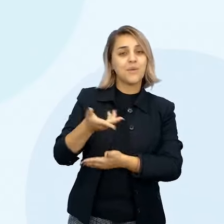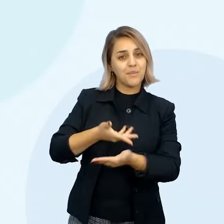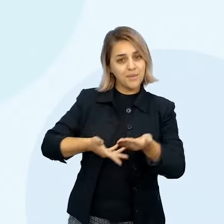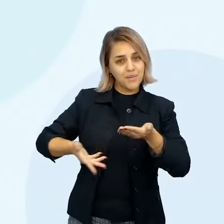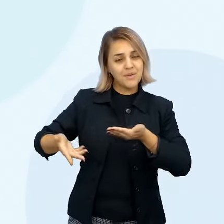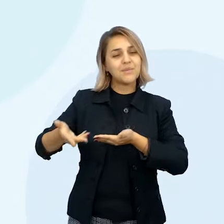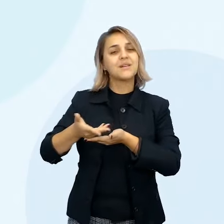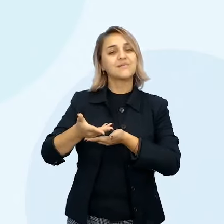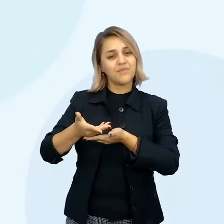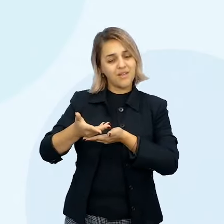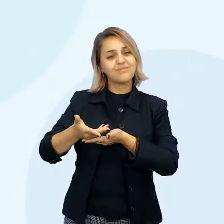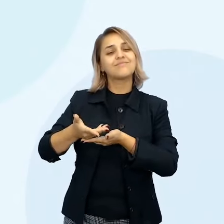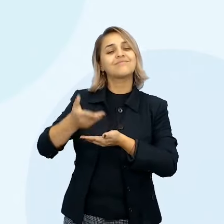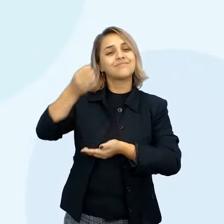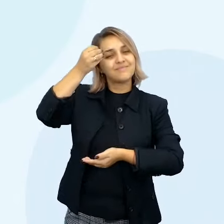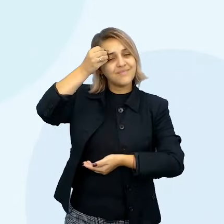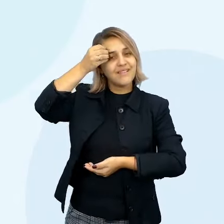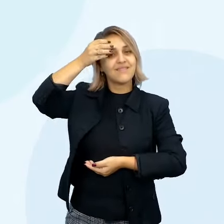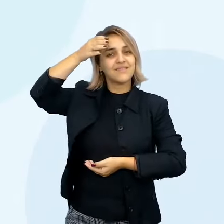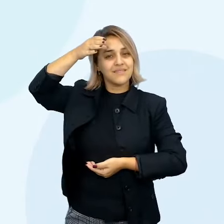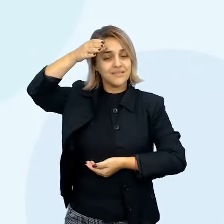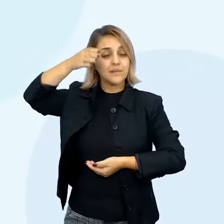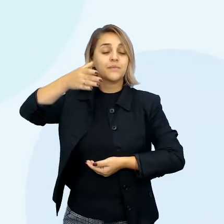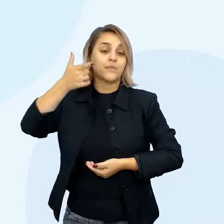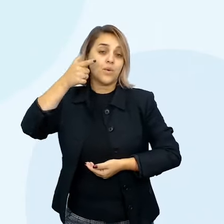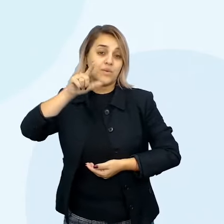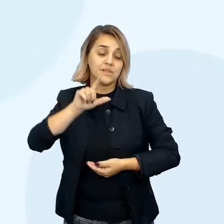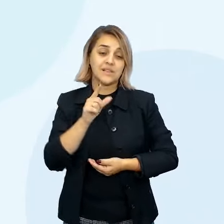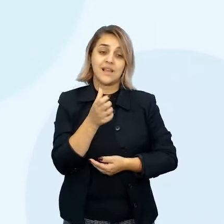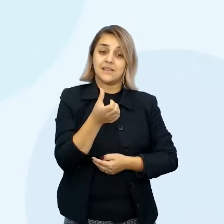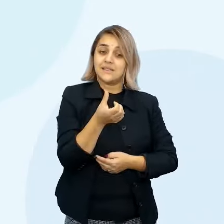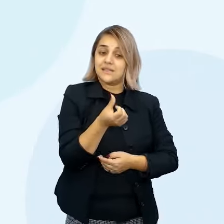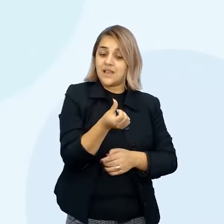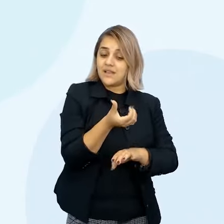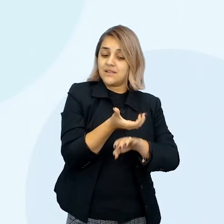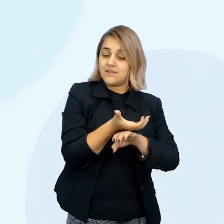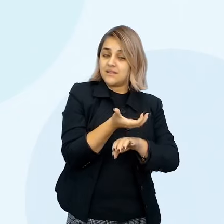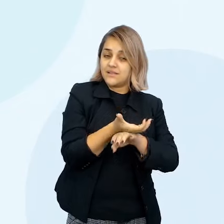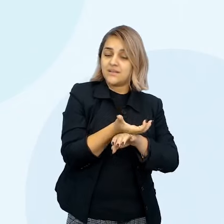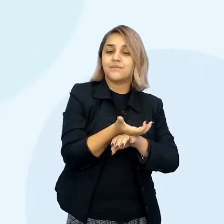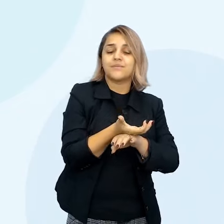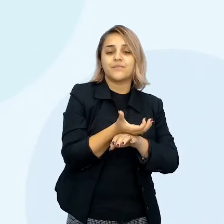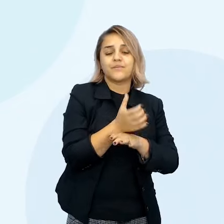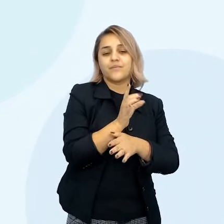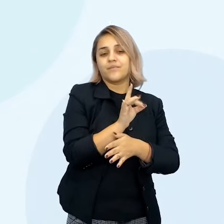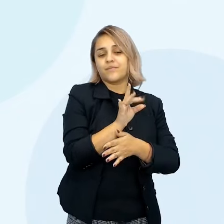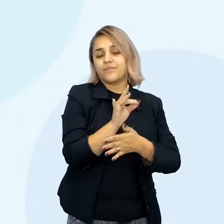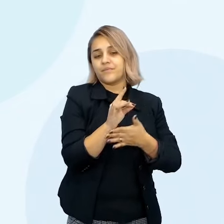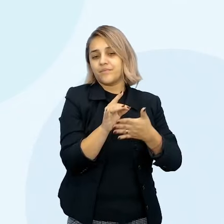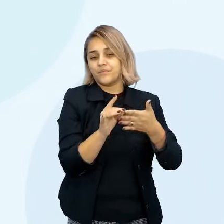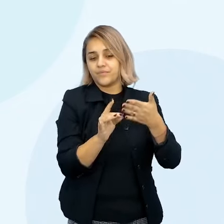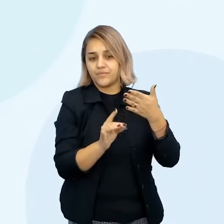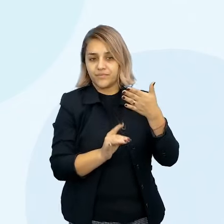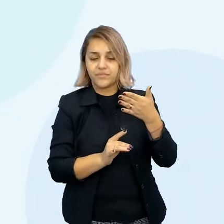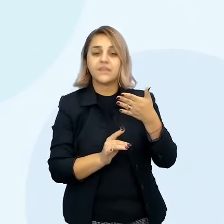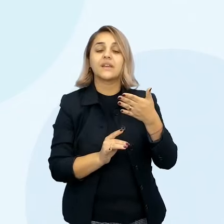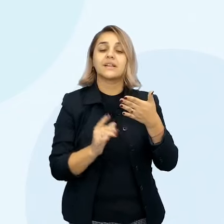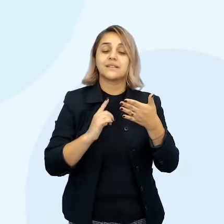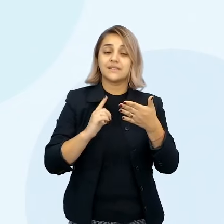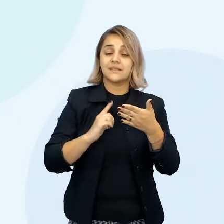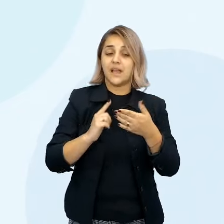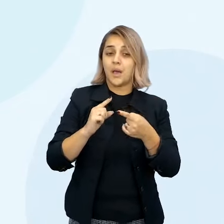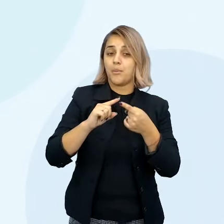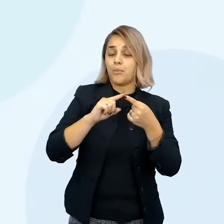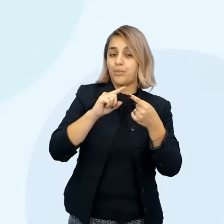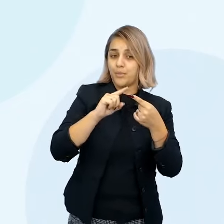e matemática, e ele é composto por 6 unidades curriculares. A gente está na 1, né, na unidade curricular